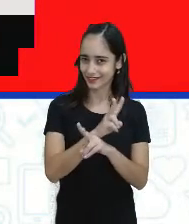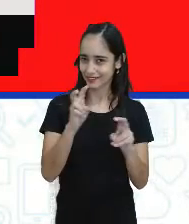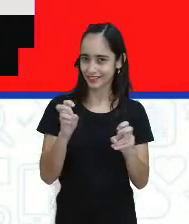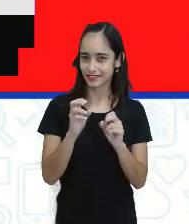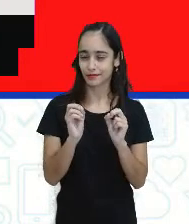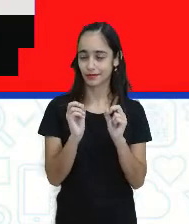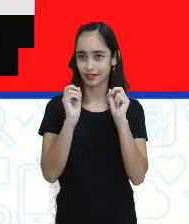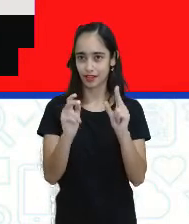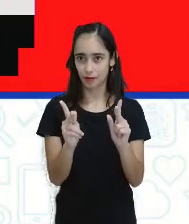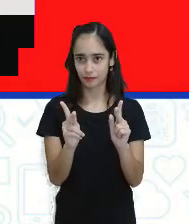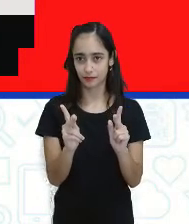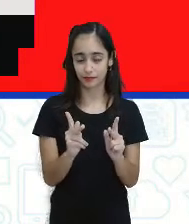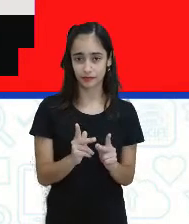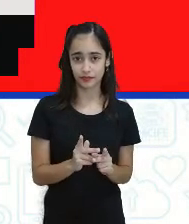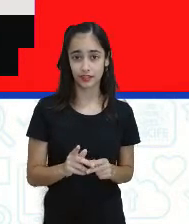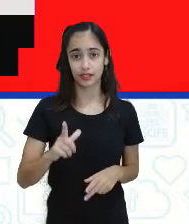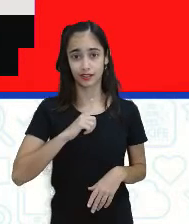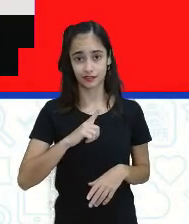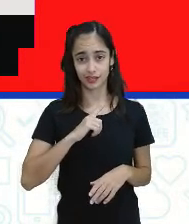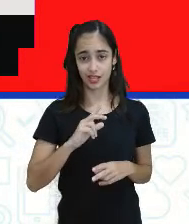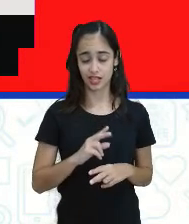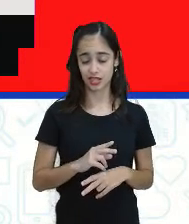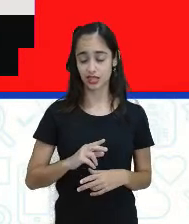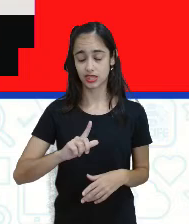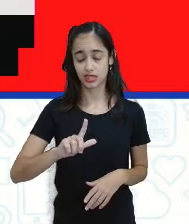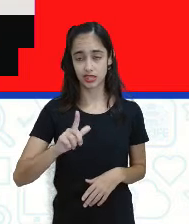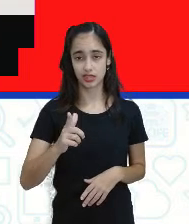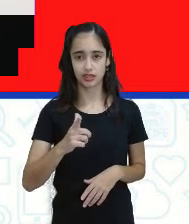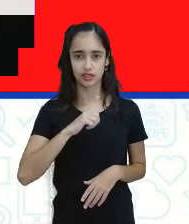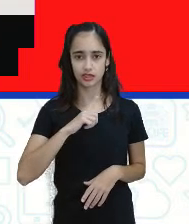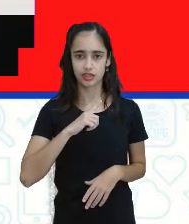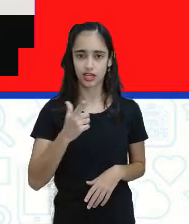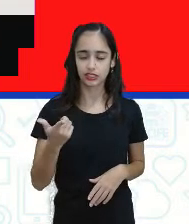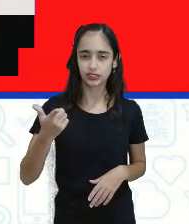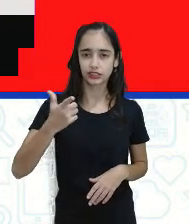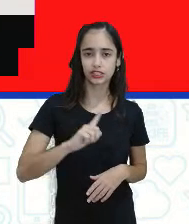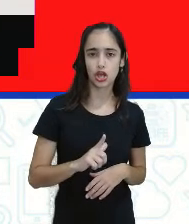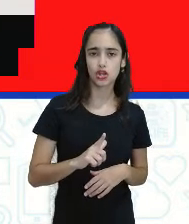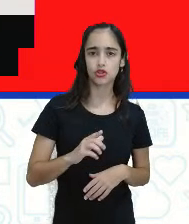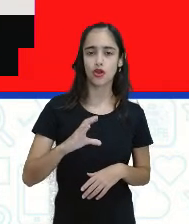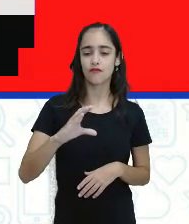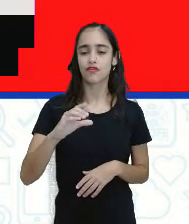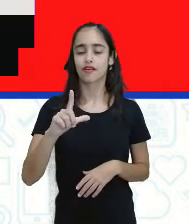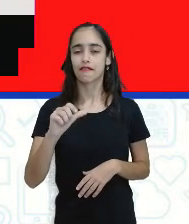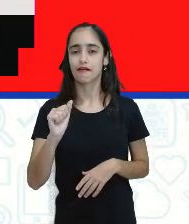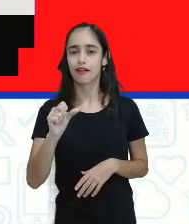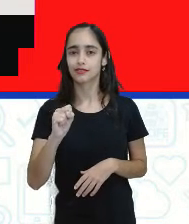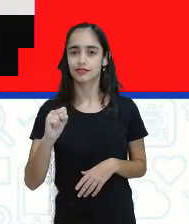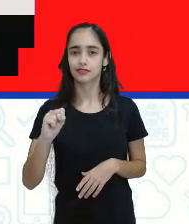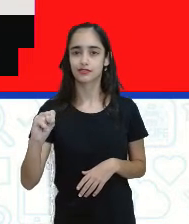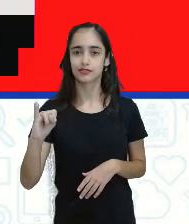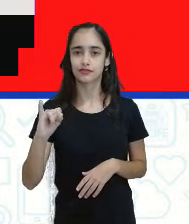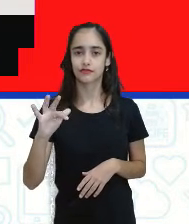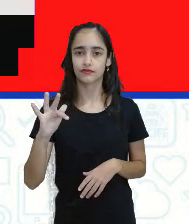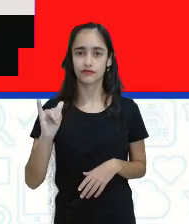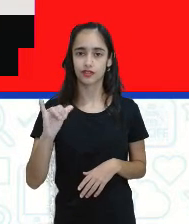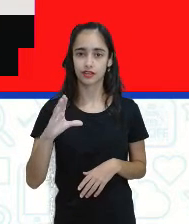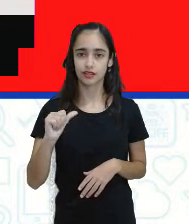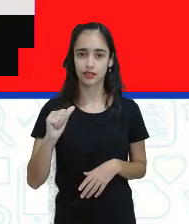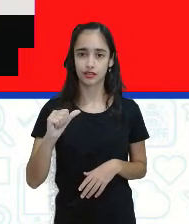classificações para a gente relembrar, né? Trouxe aí 8, porque eu incluí, né, os esportes eletrônicos dentro